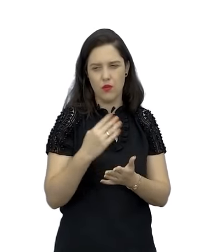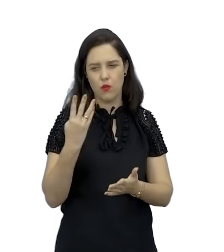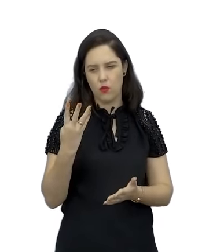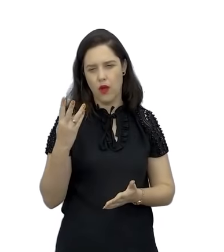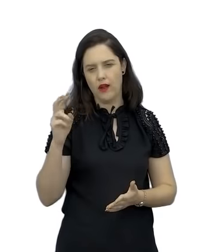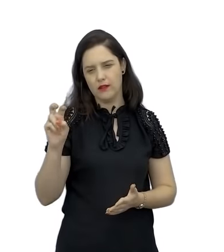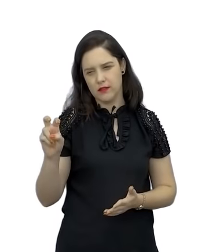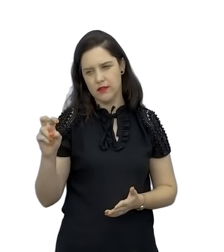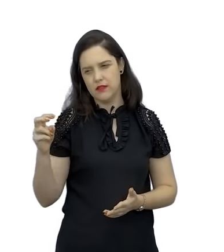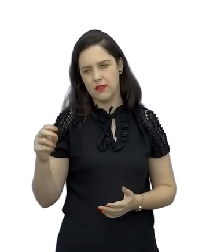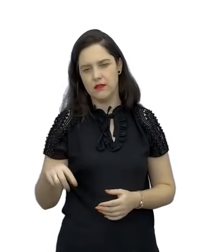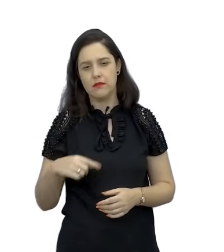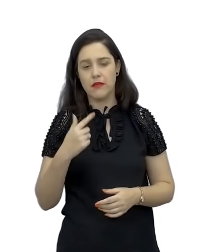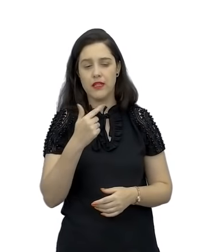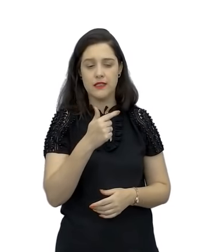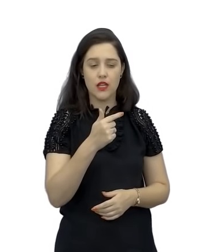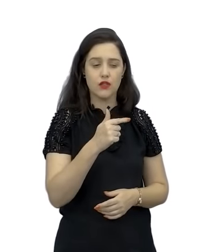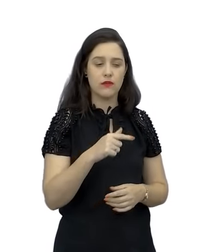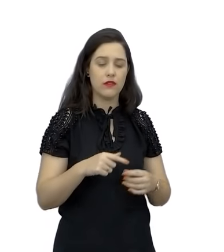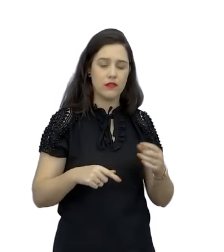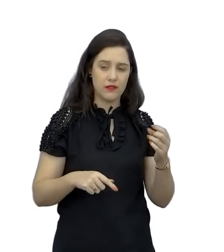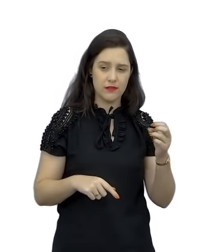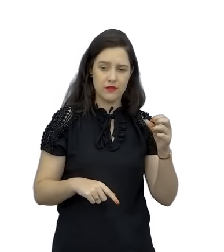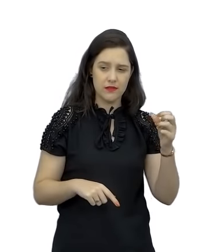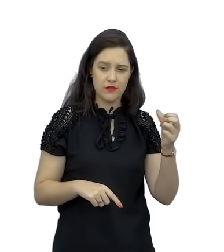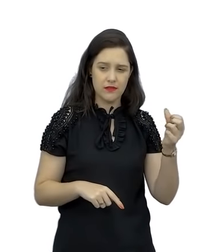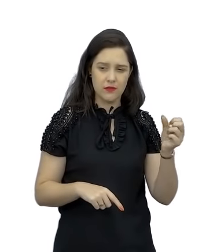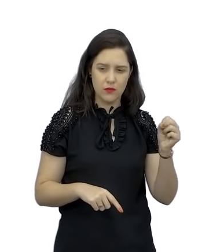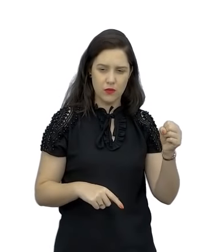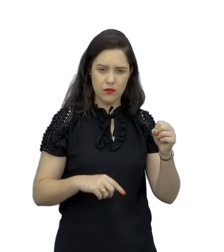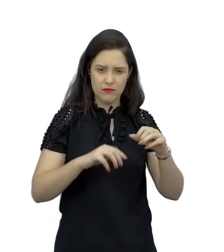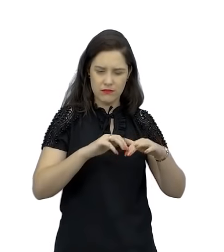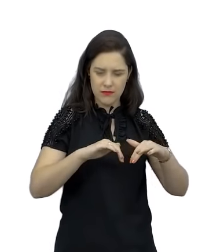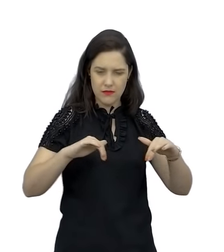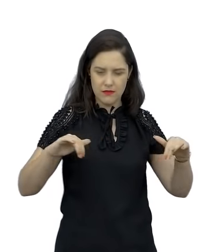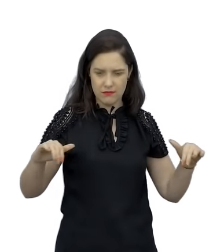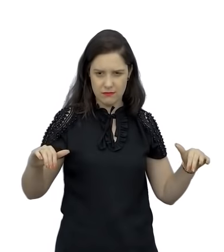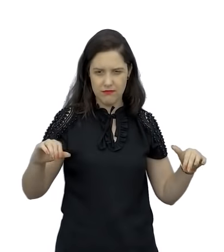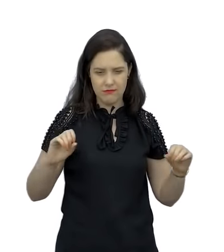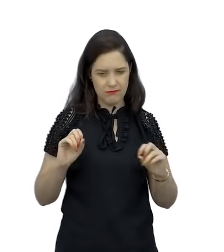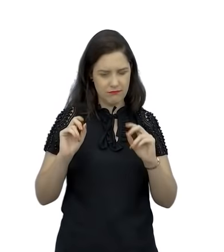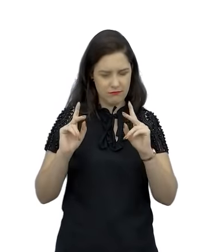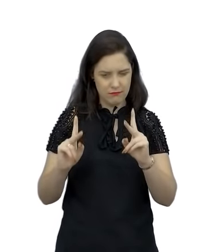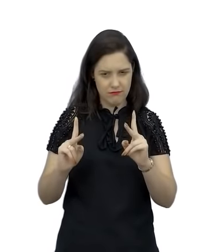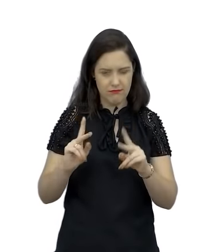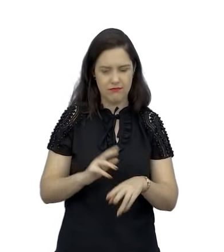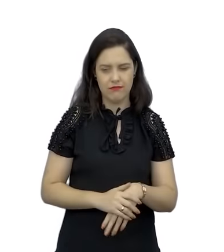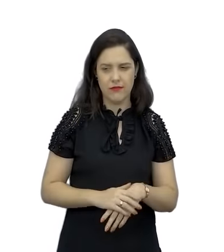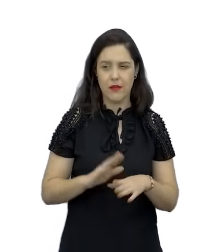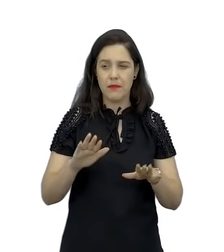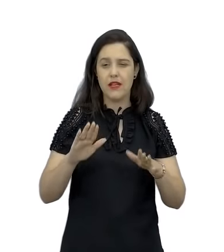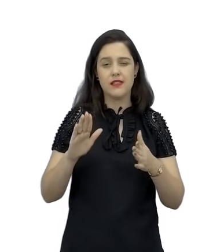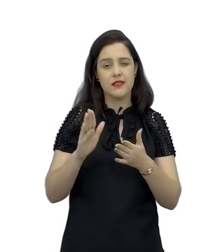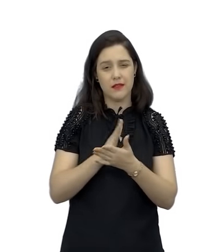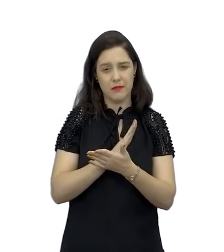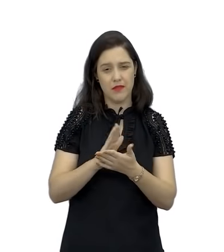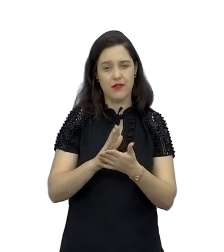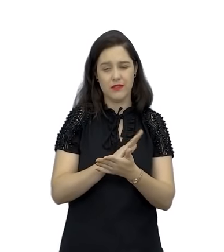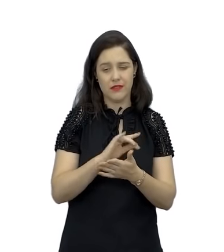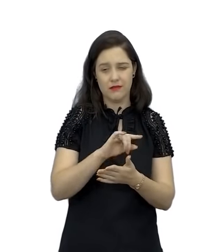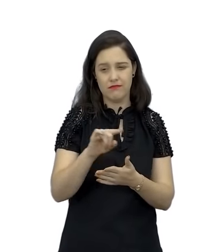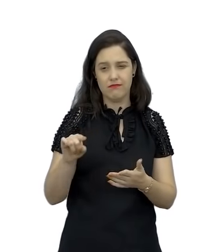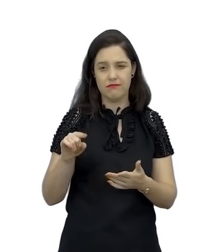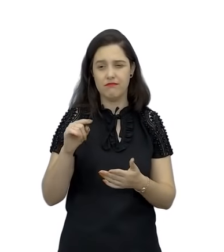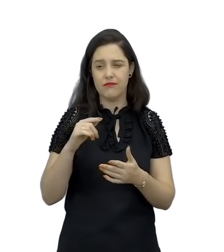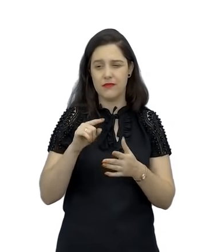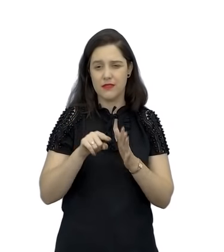a sexta, e a sétima e a oitava ele fez separado, não fez dupla, tá bom? Mas a maioria, vocês podem olhar, né, analisar